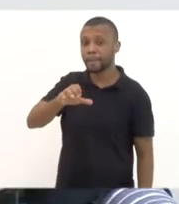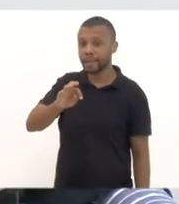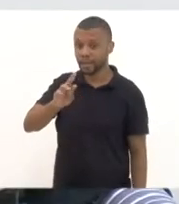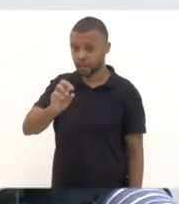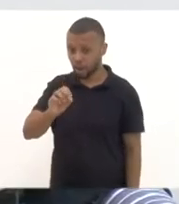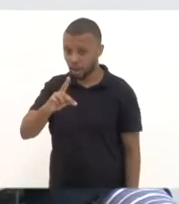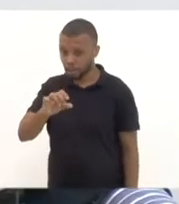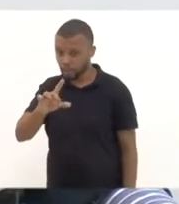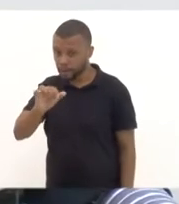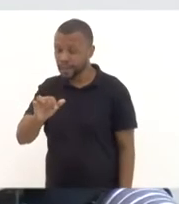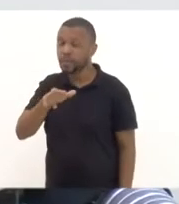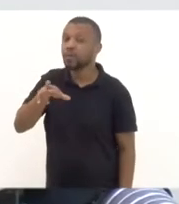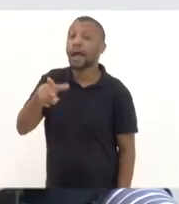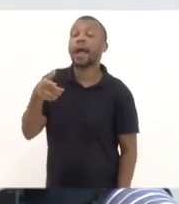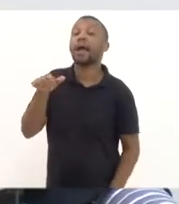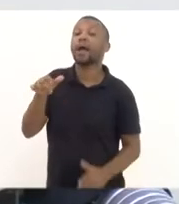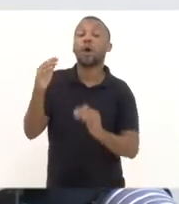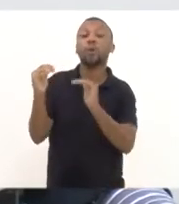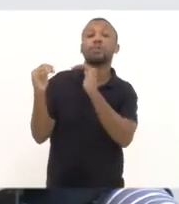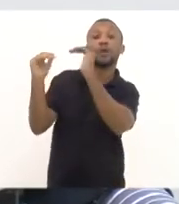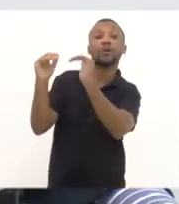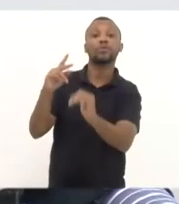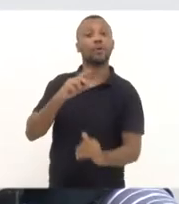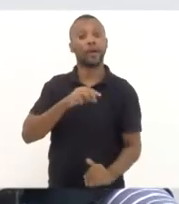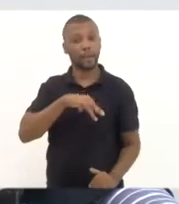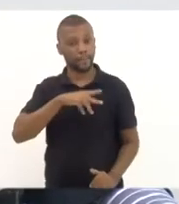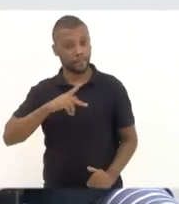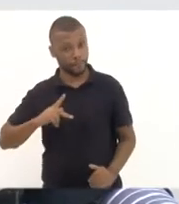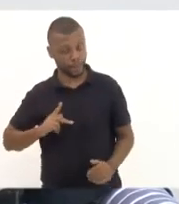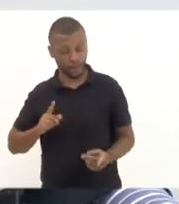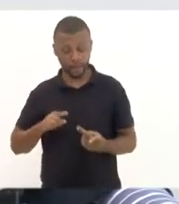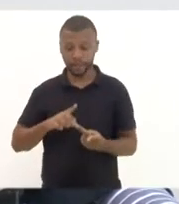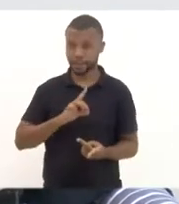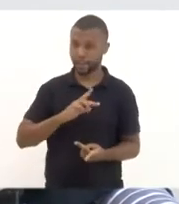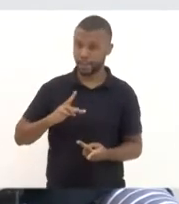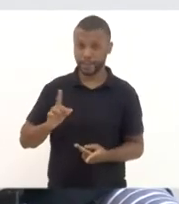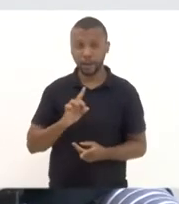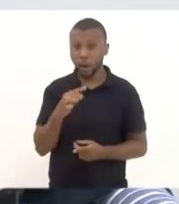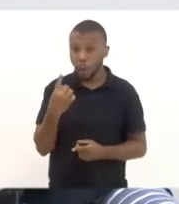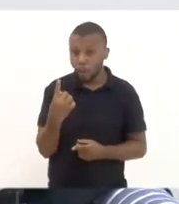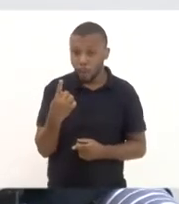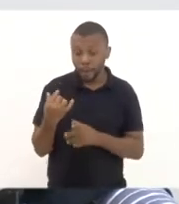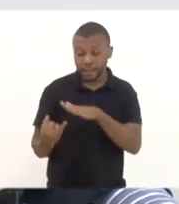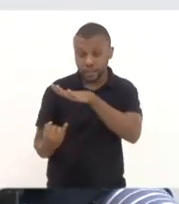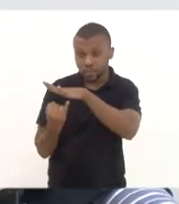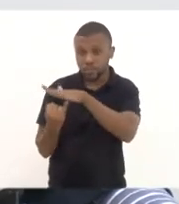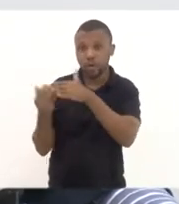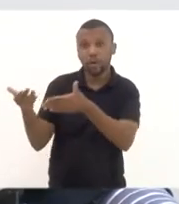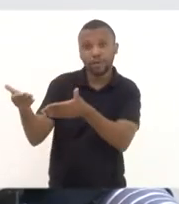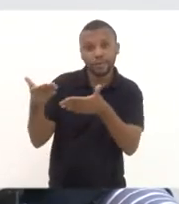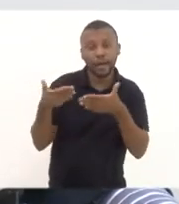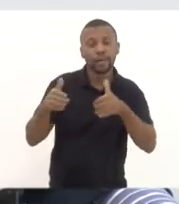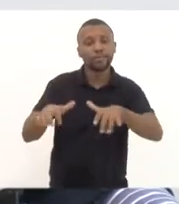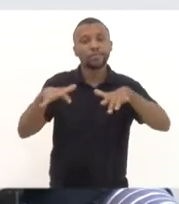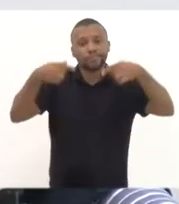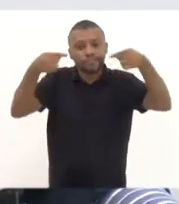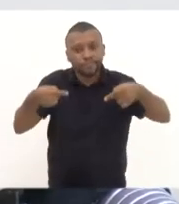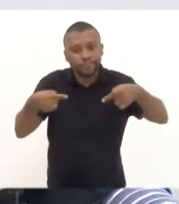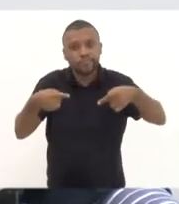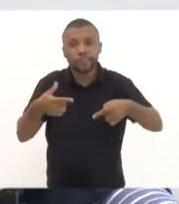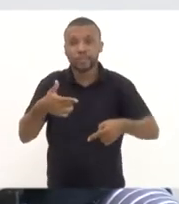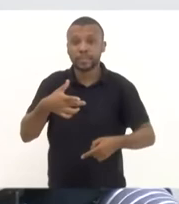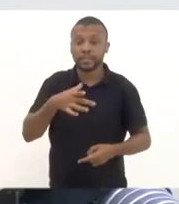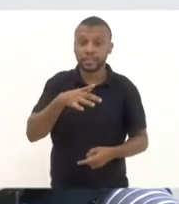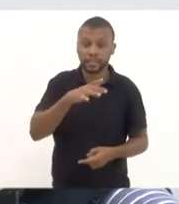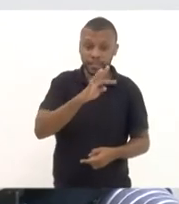está e do MP defensoria intenção é para ser uma das entidades convidadas para oitiva né qtc MP e defensoria